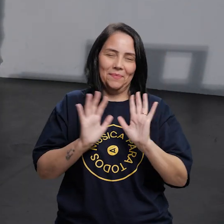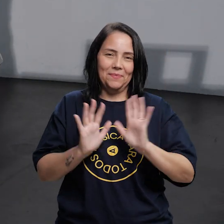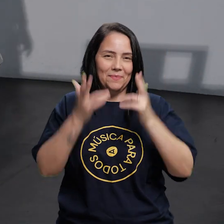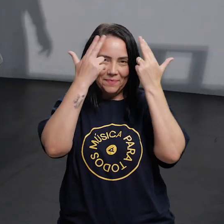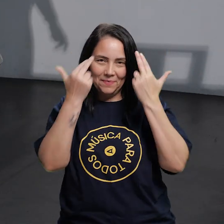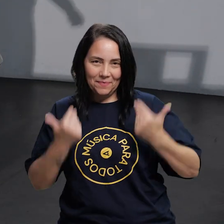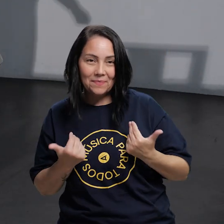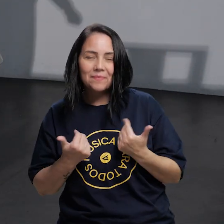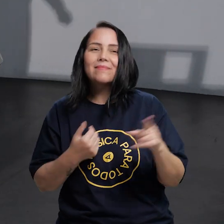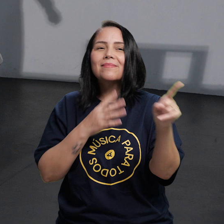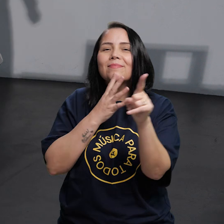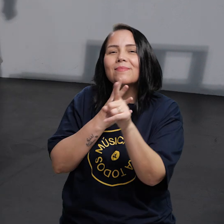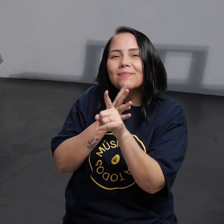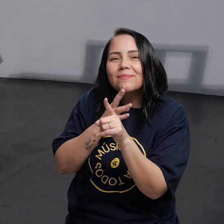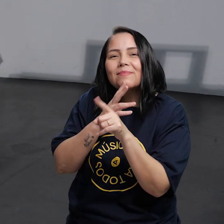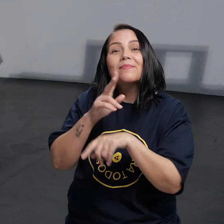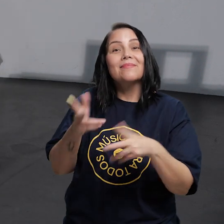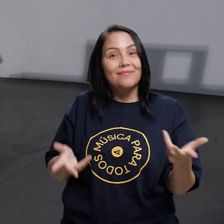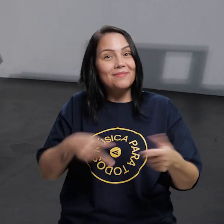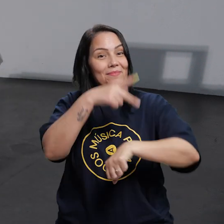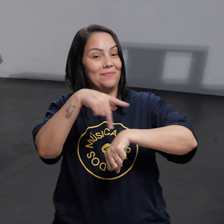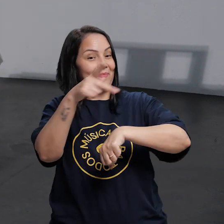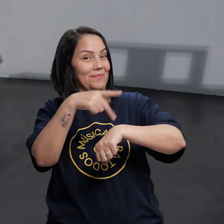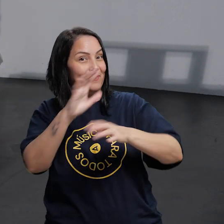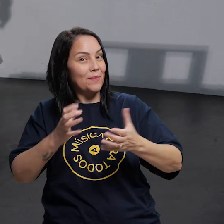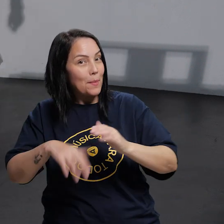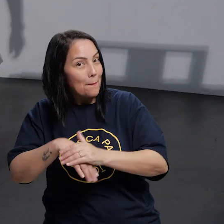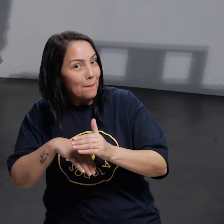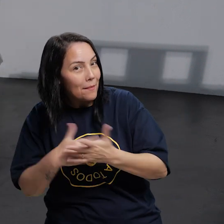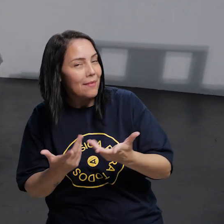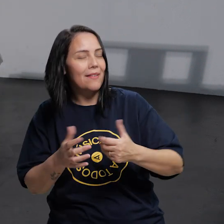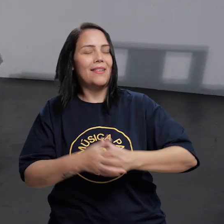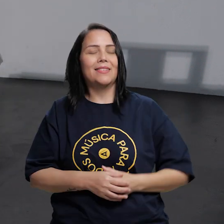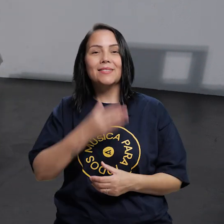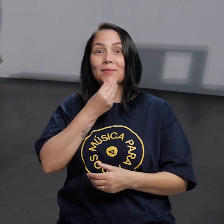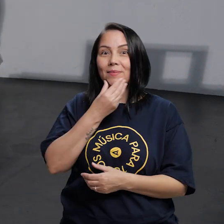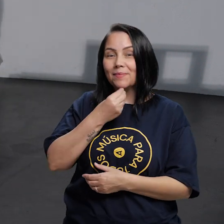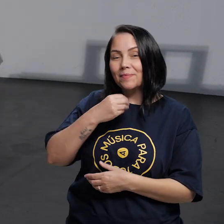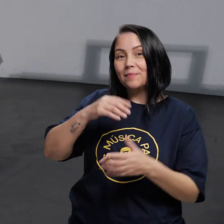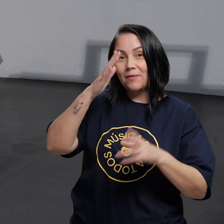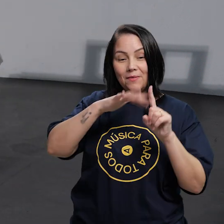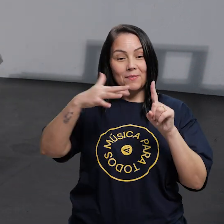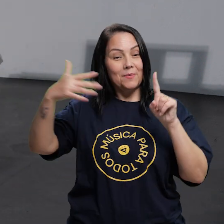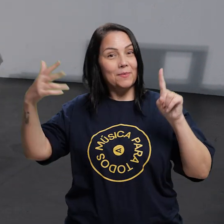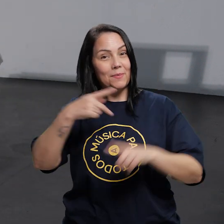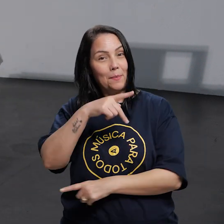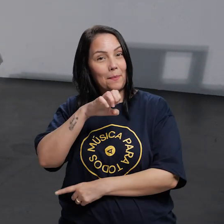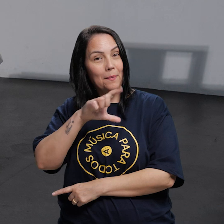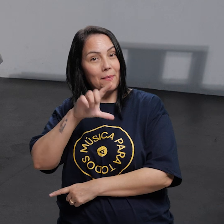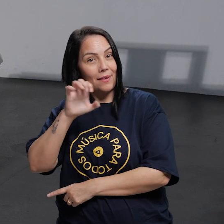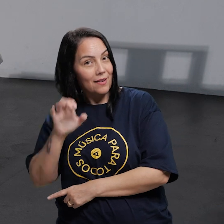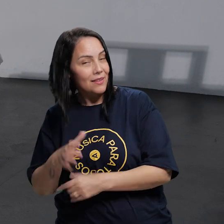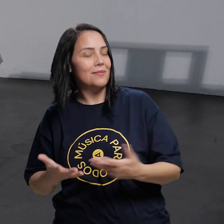faz parte, né? E aí, conheceram a música País do Futebol, né? Tema aí do Rei Pelé. Muito bem.